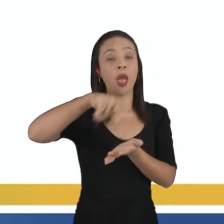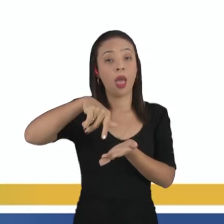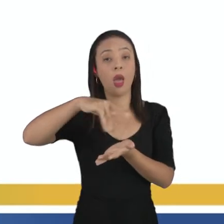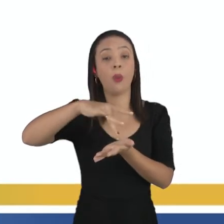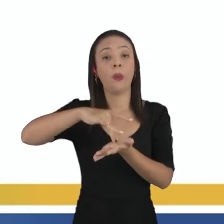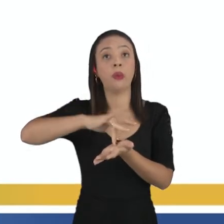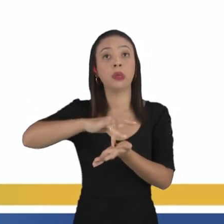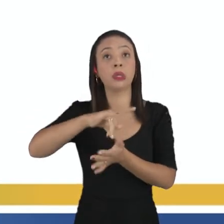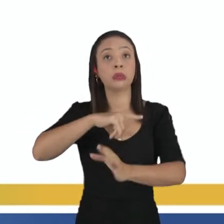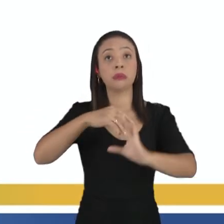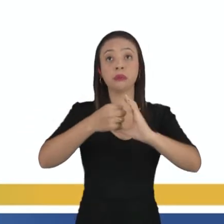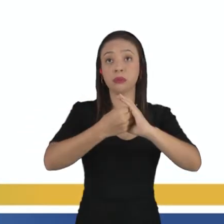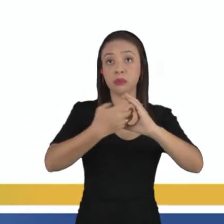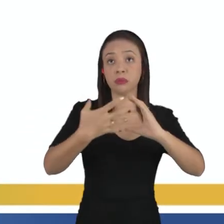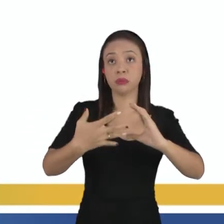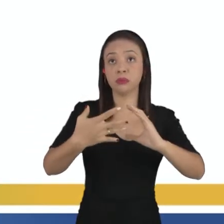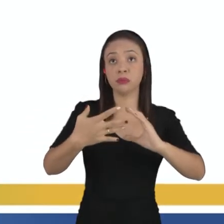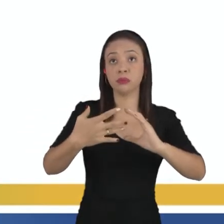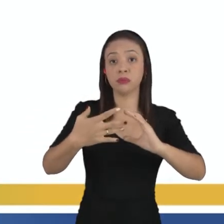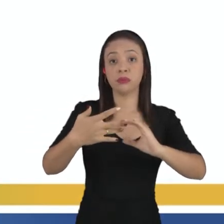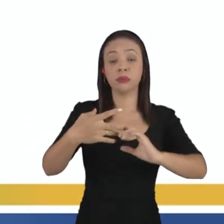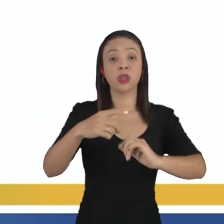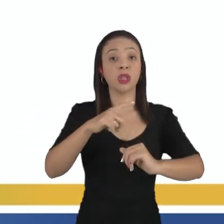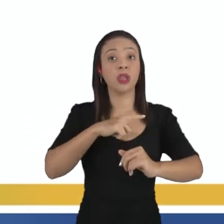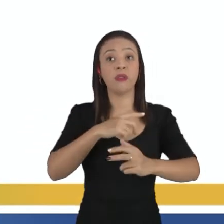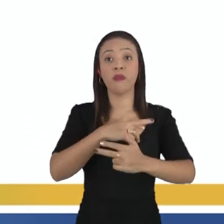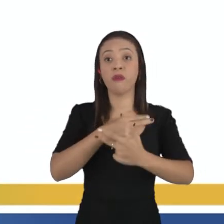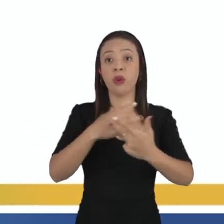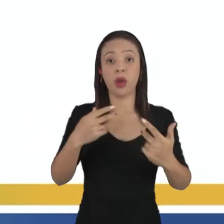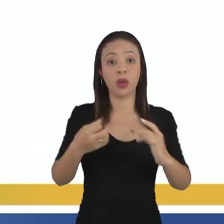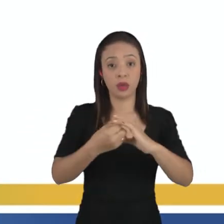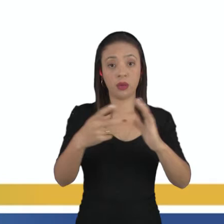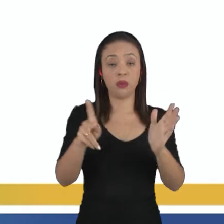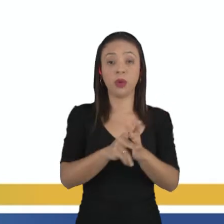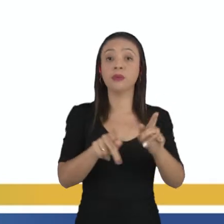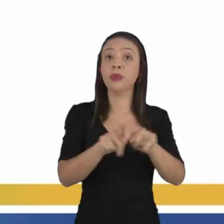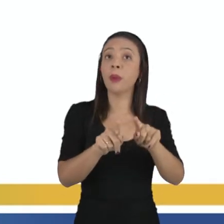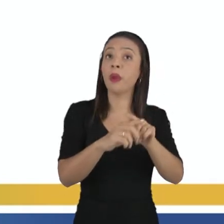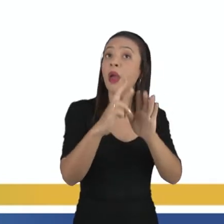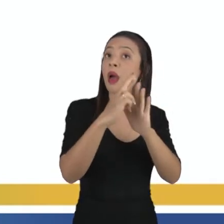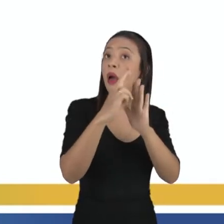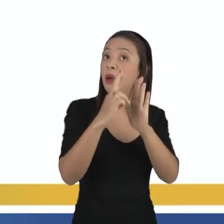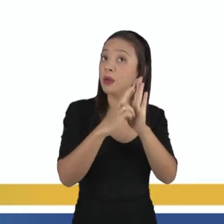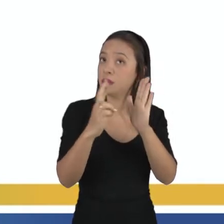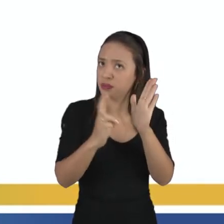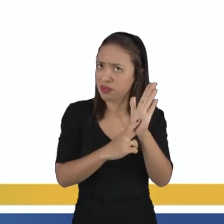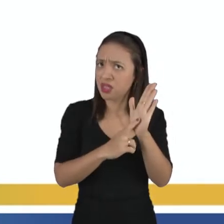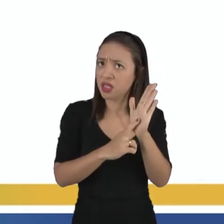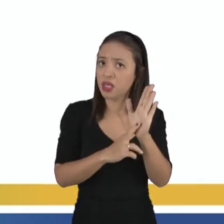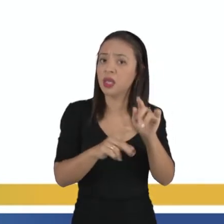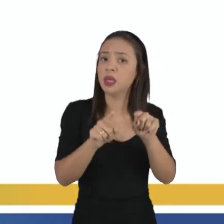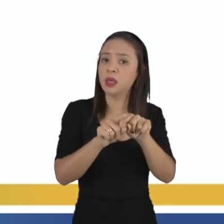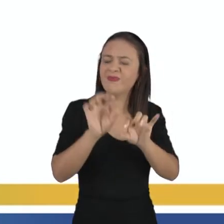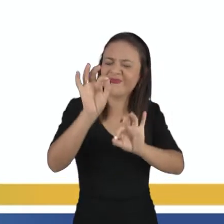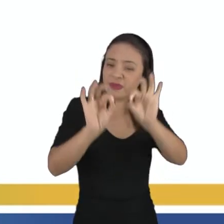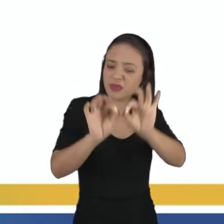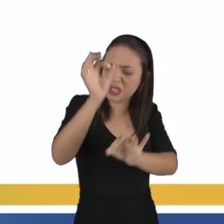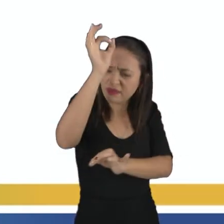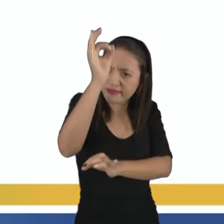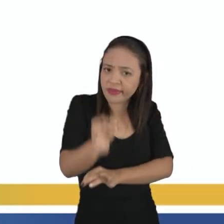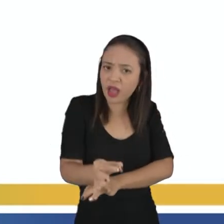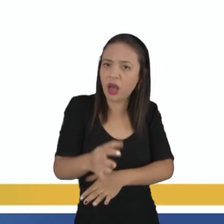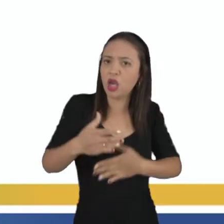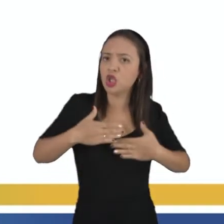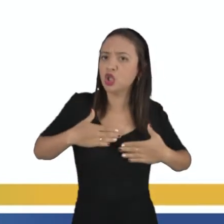Essa dança se caracteriza, além de outras coisas, por regras e pela codificação de movimentos